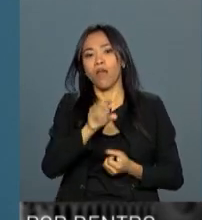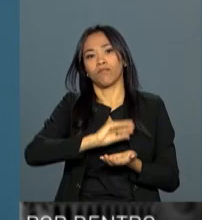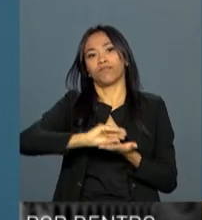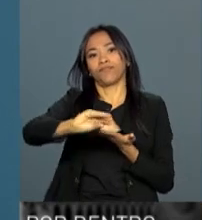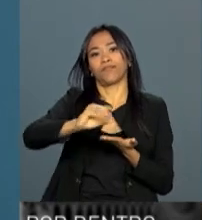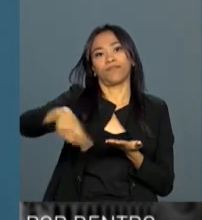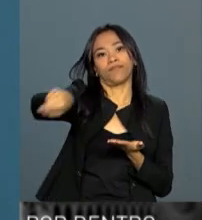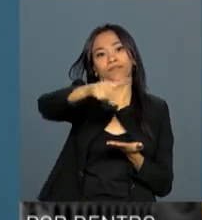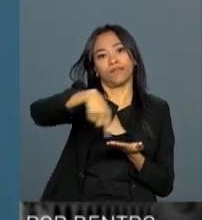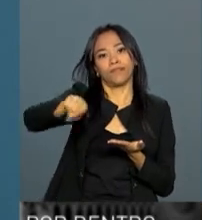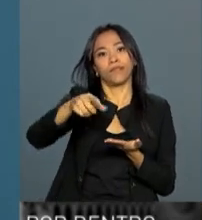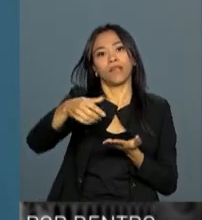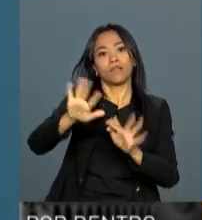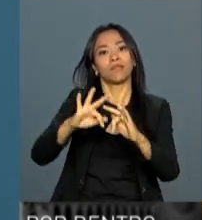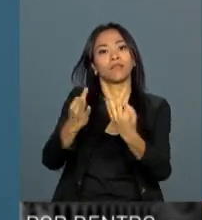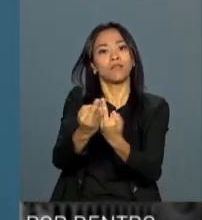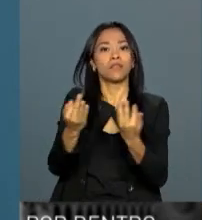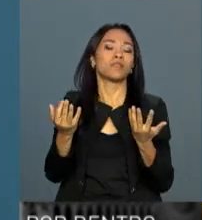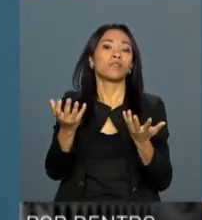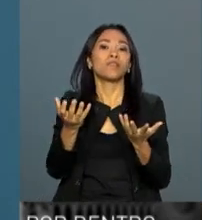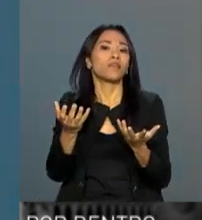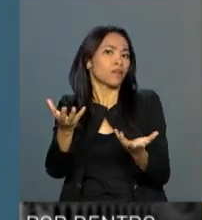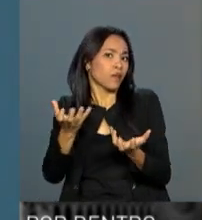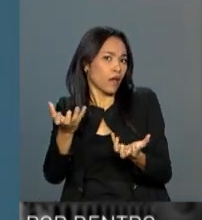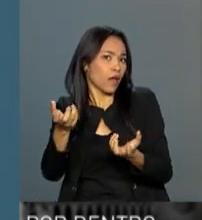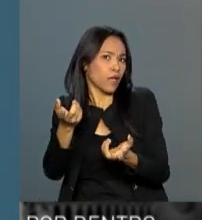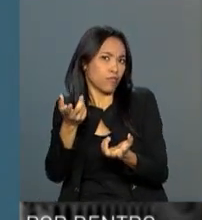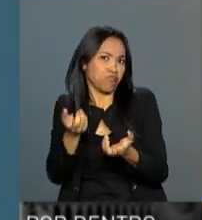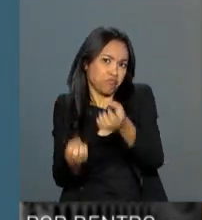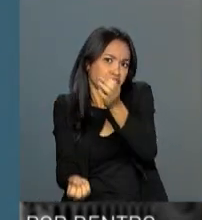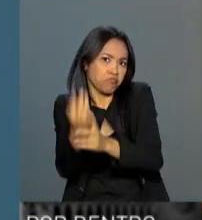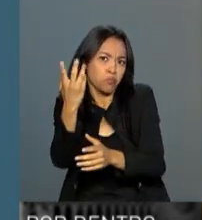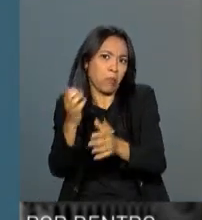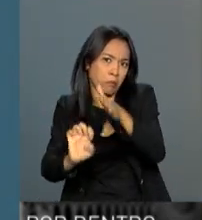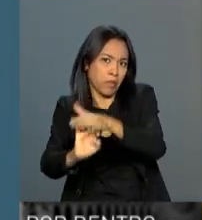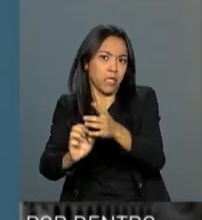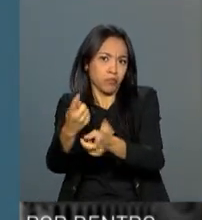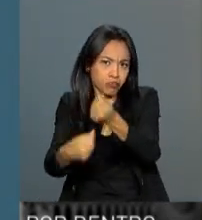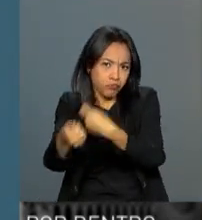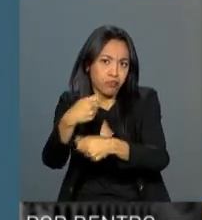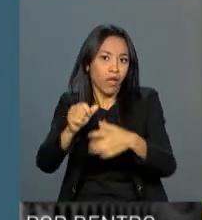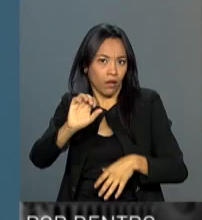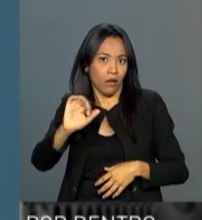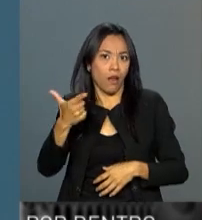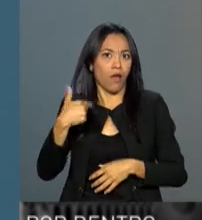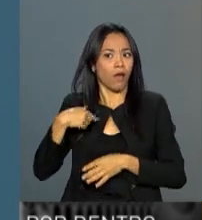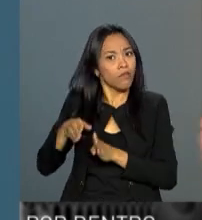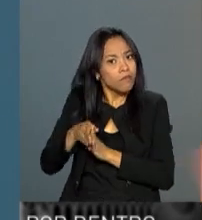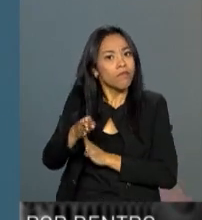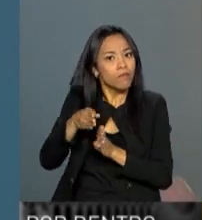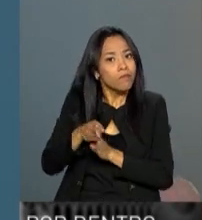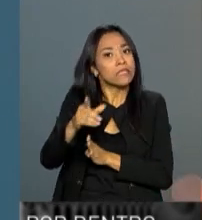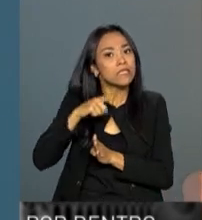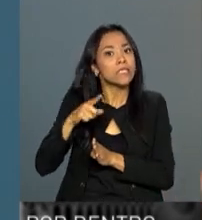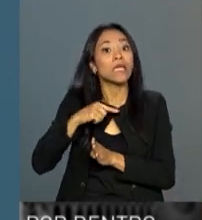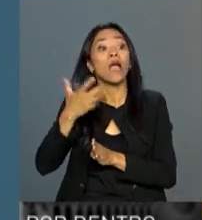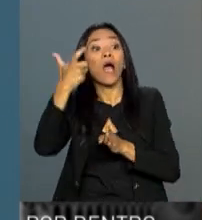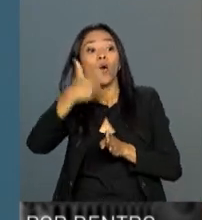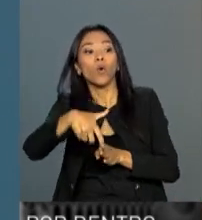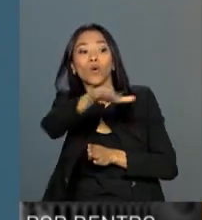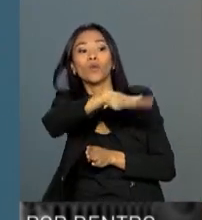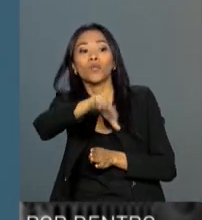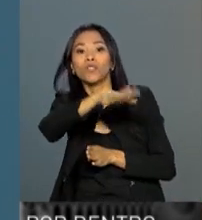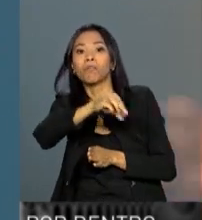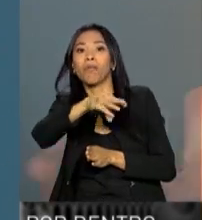que se dispor a até um determinado empreendimento é claro que ele vai ser orientado para a qual o empreendimento que tem mercado de trabalho